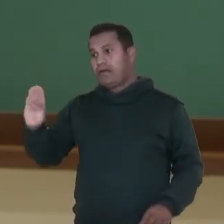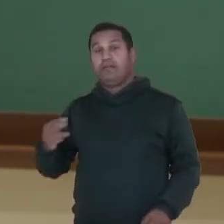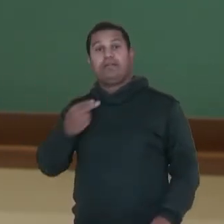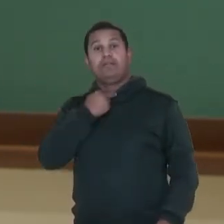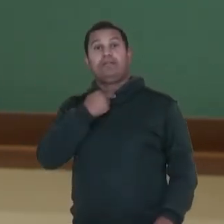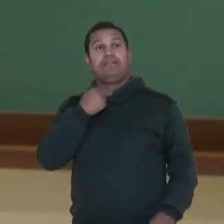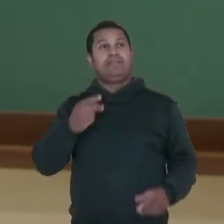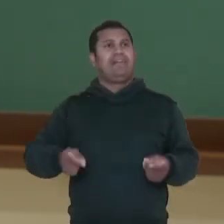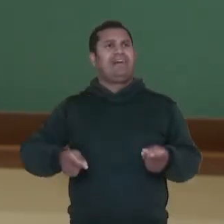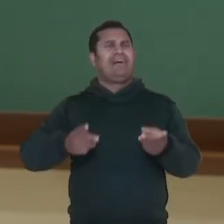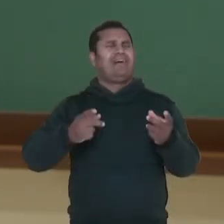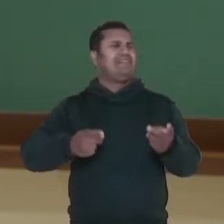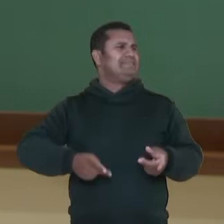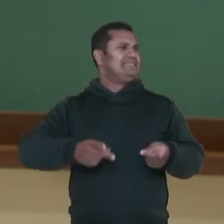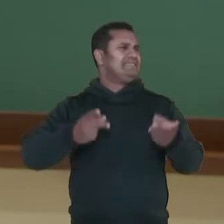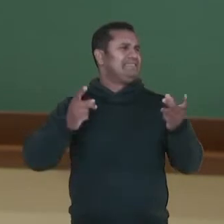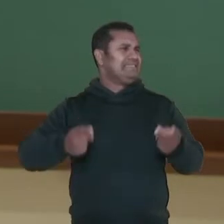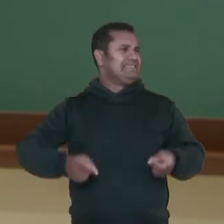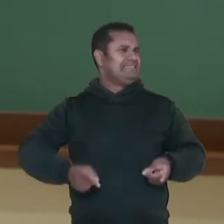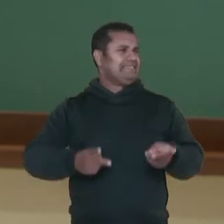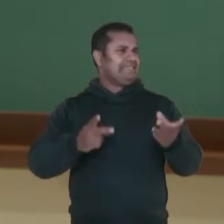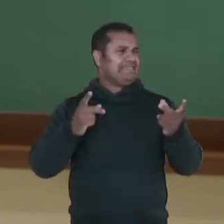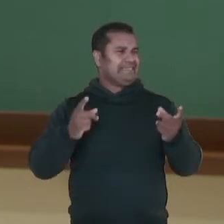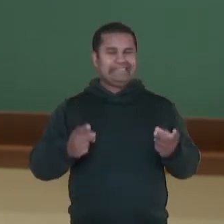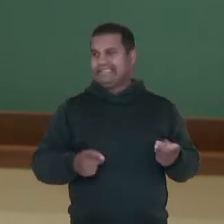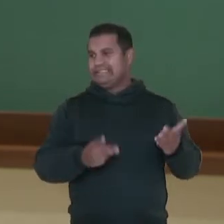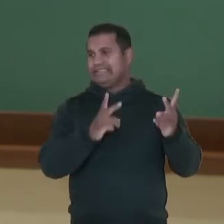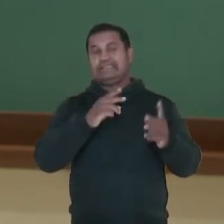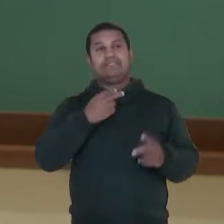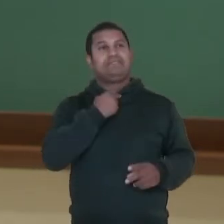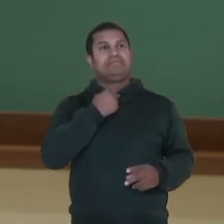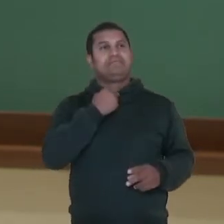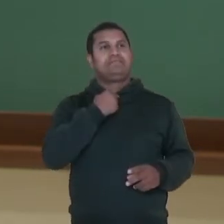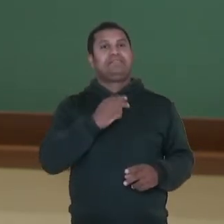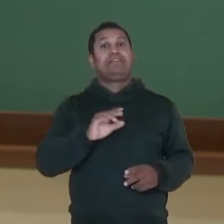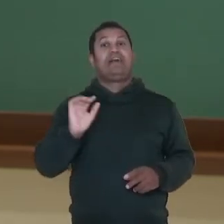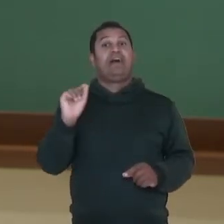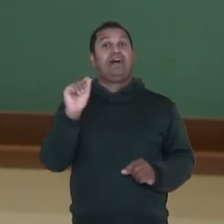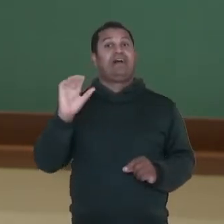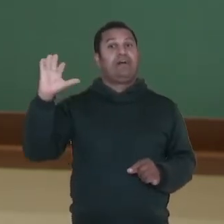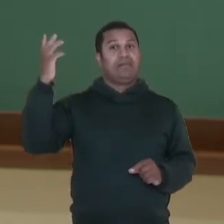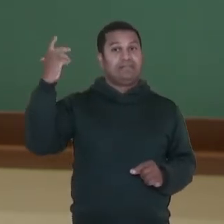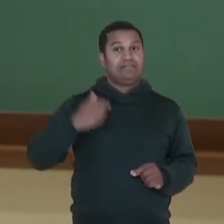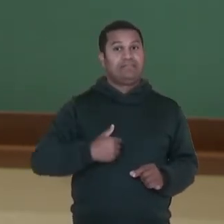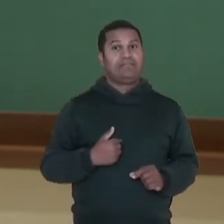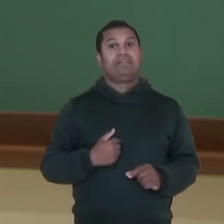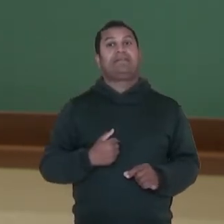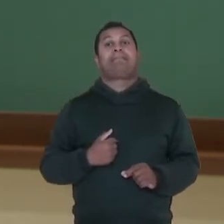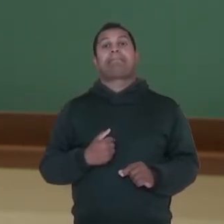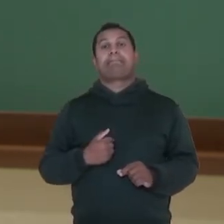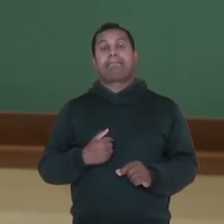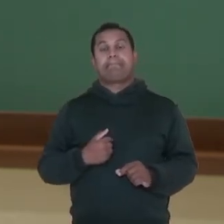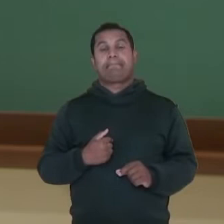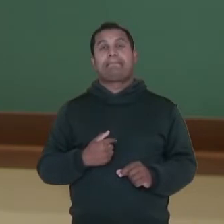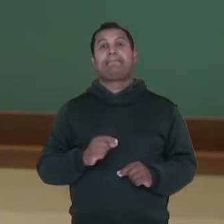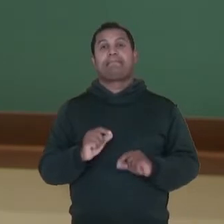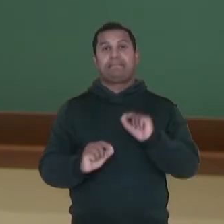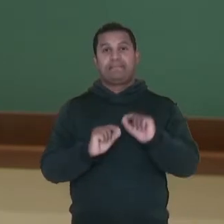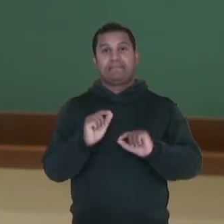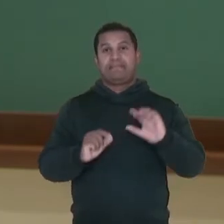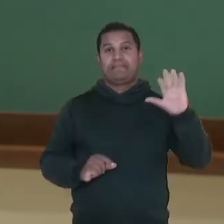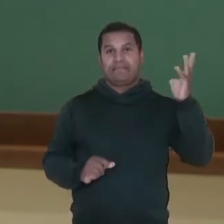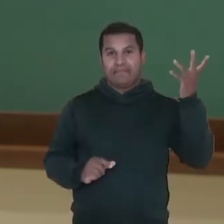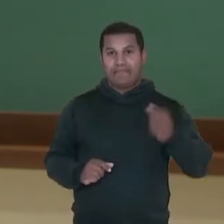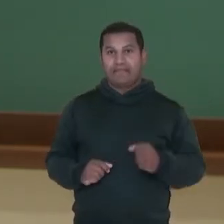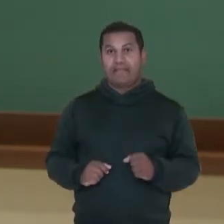pacto colonial. E dessa forma, obviamente, que as metrópoles garantiam lucro para eles, né? Então veja,